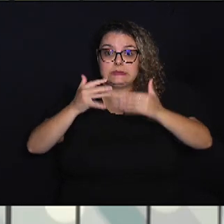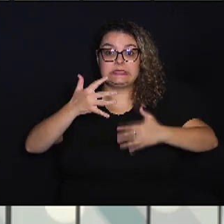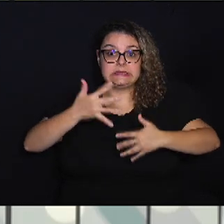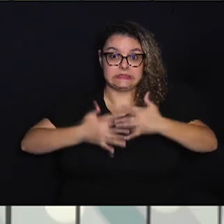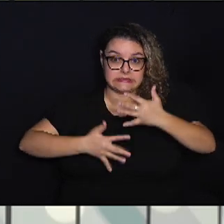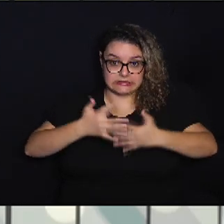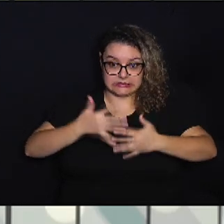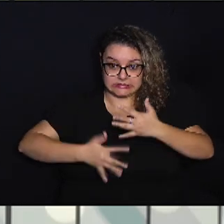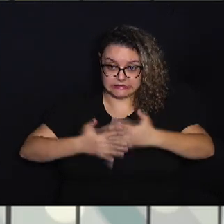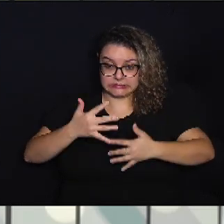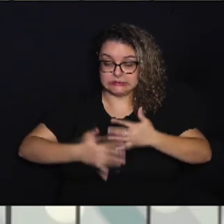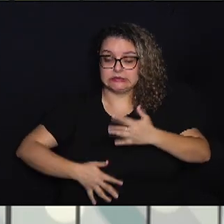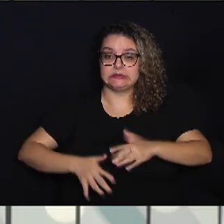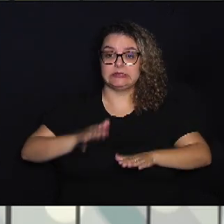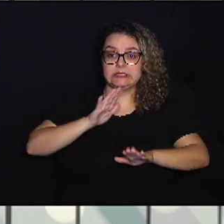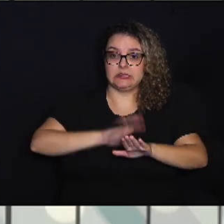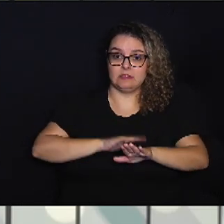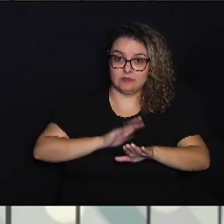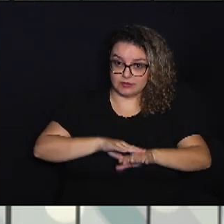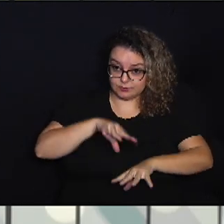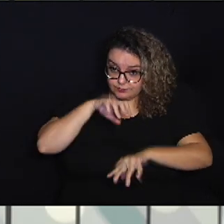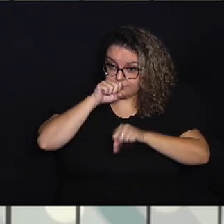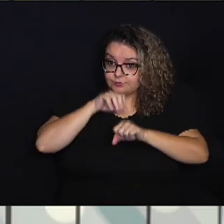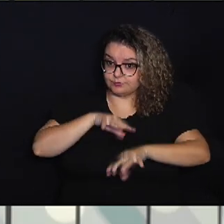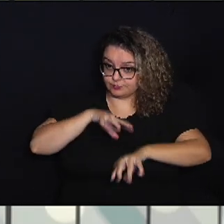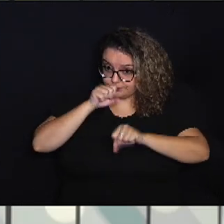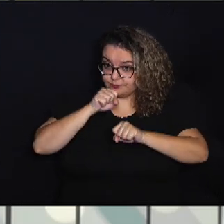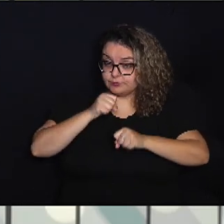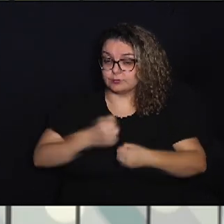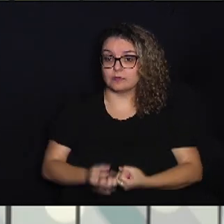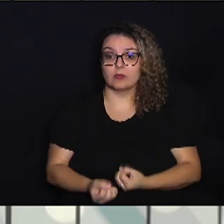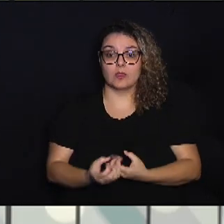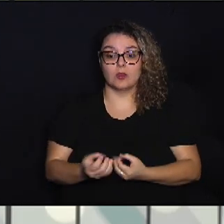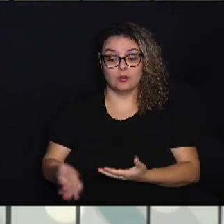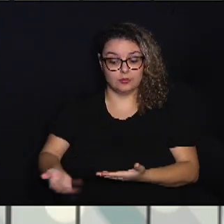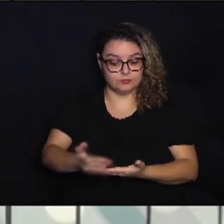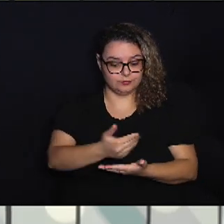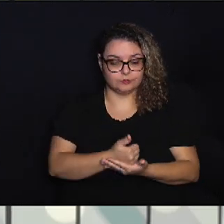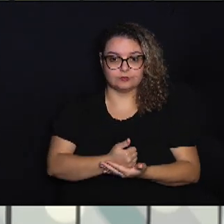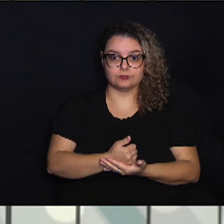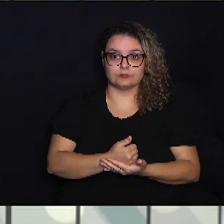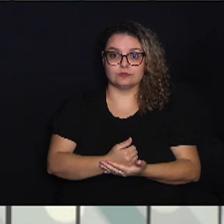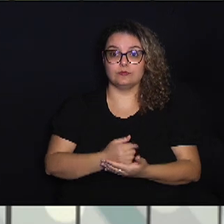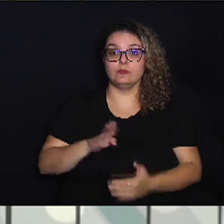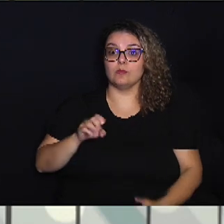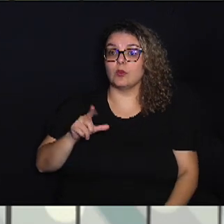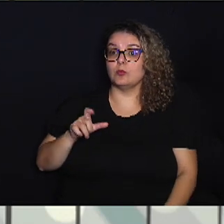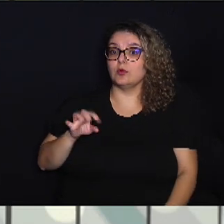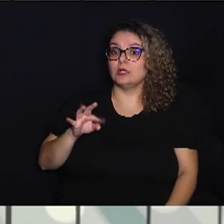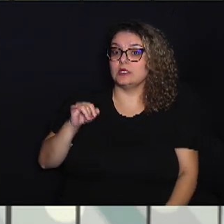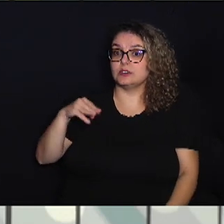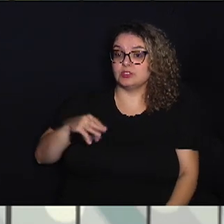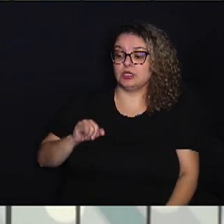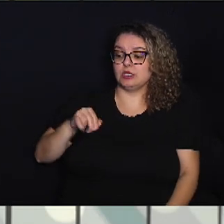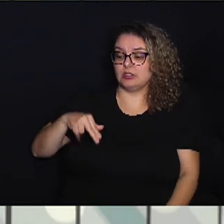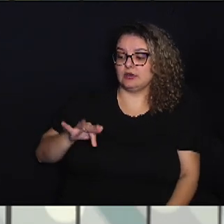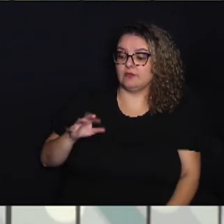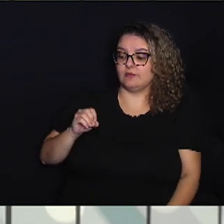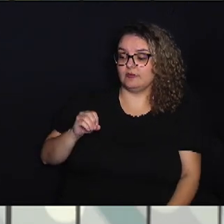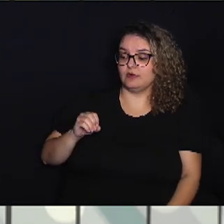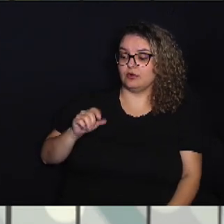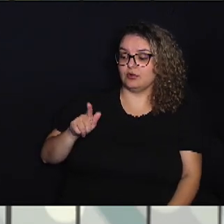comprometimento da função respiratória. Os dados coletados através do boletim Infogripe da